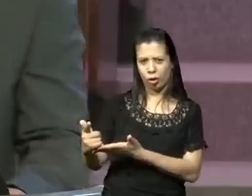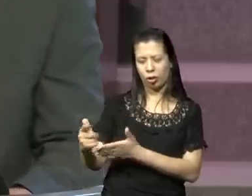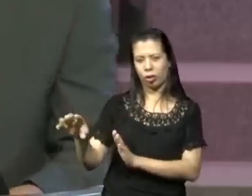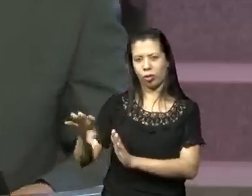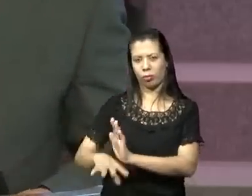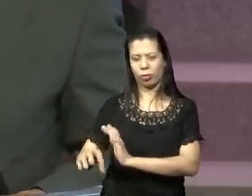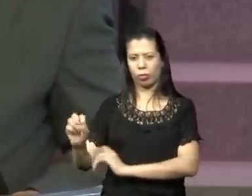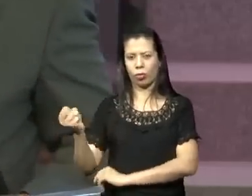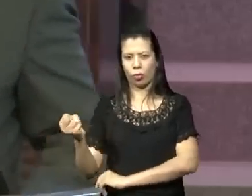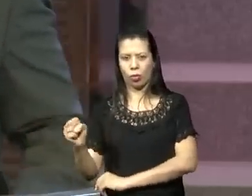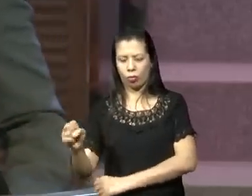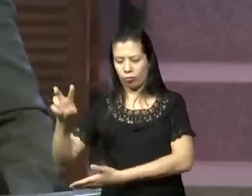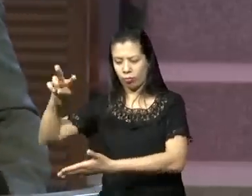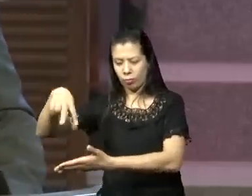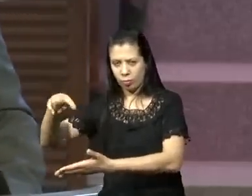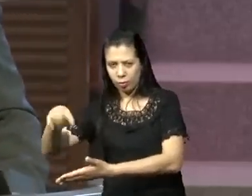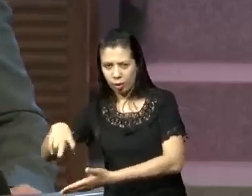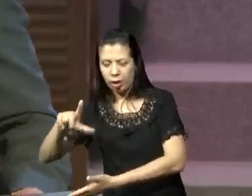8